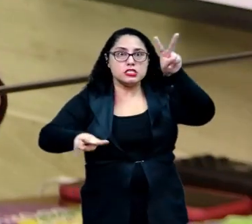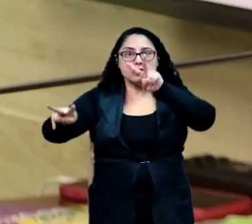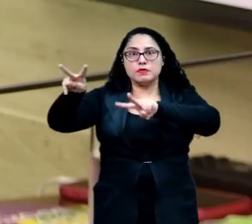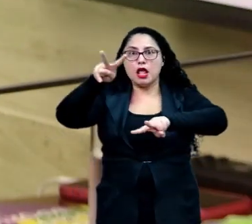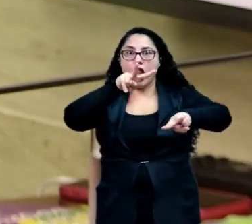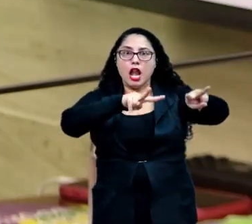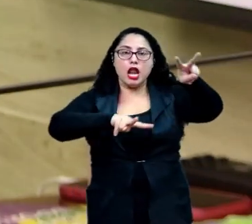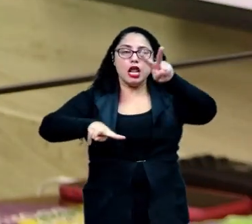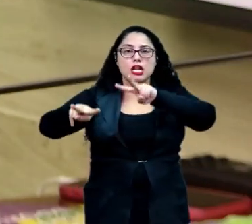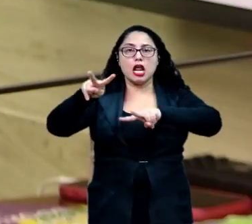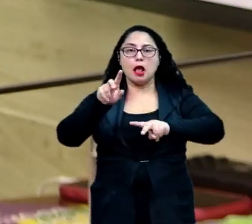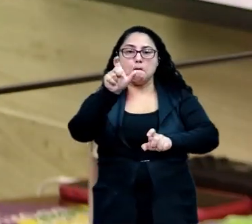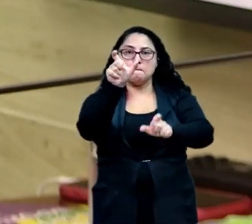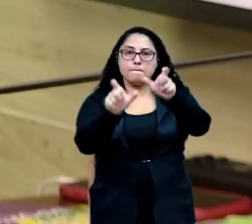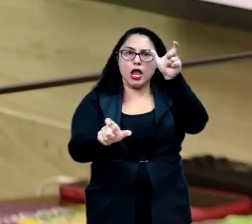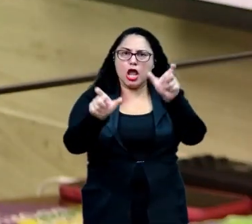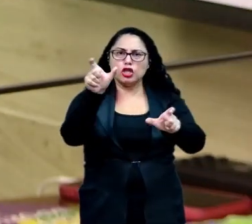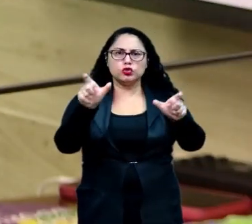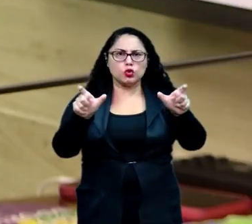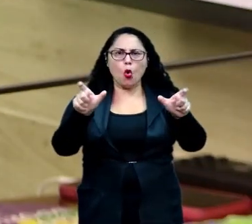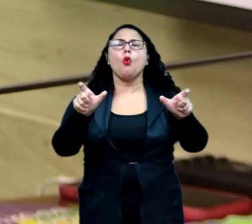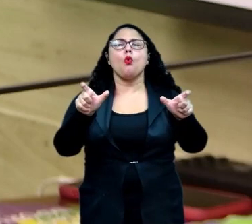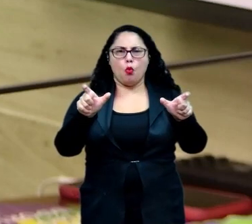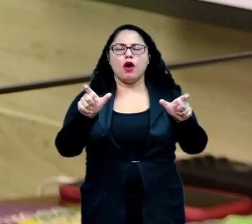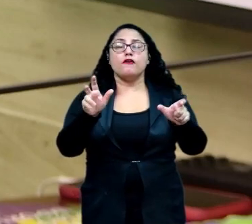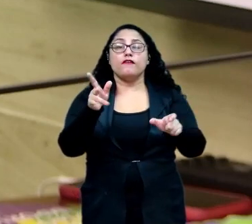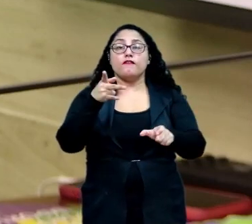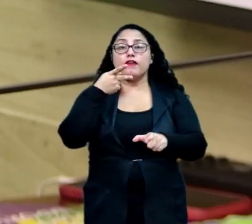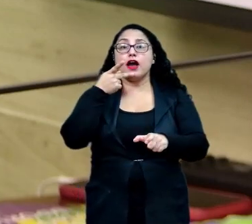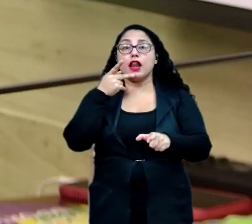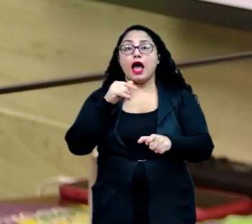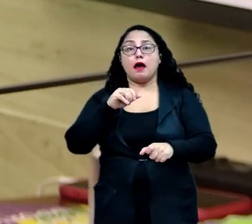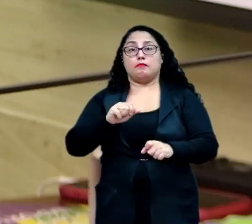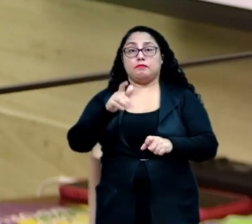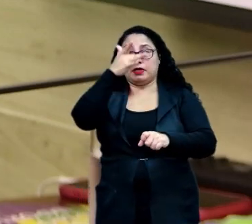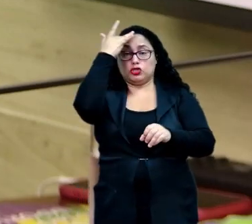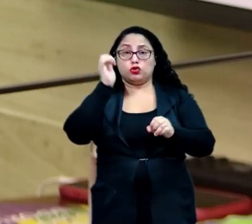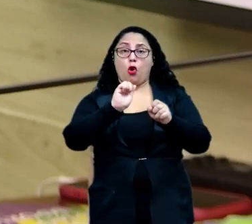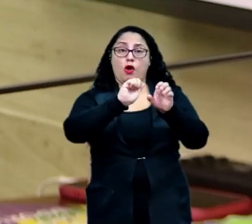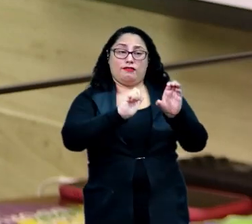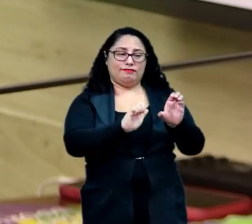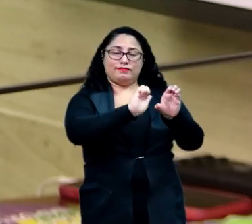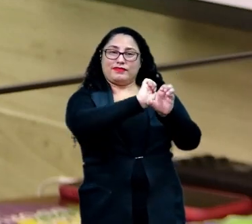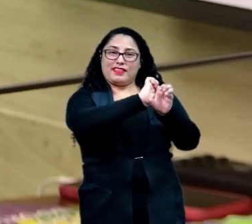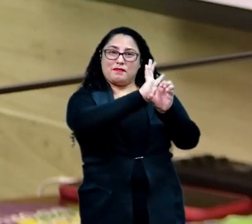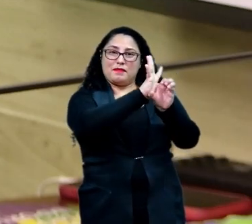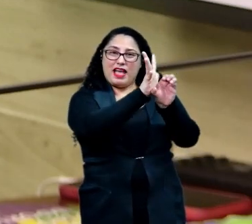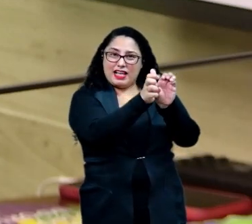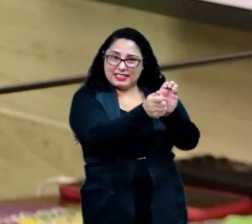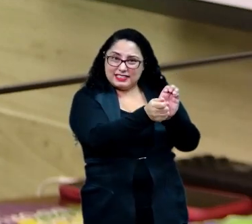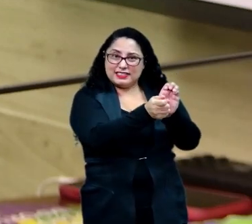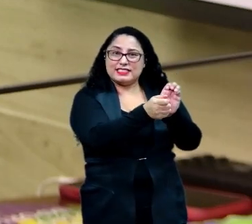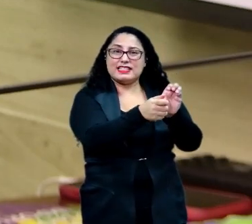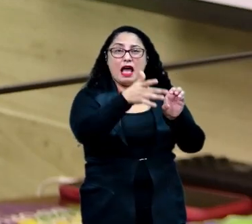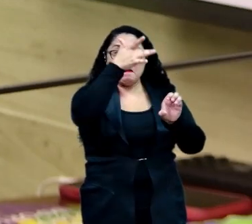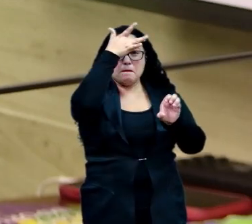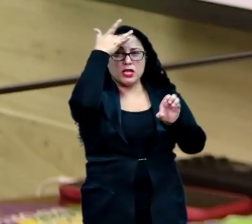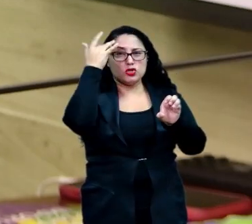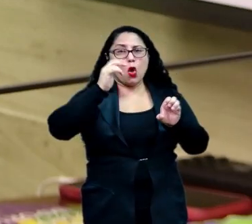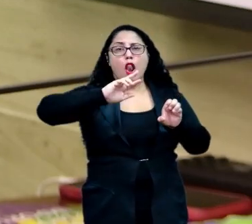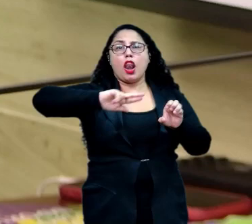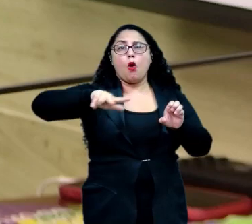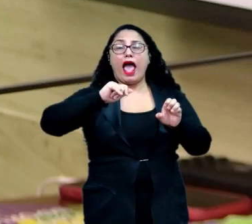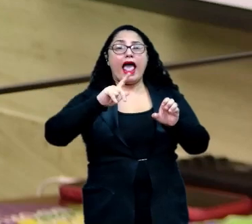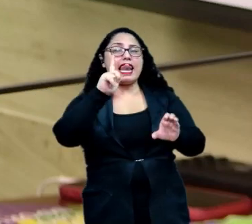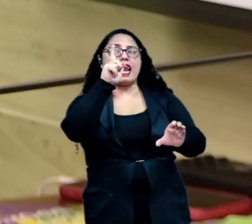visibiliza pessoas, vou citar para vocês, pansexuais. Pansexuais, ele não necessariamente depende